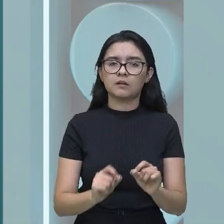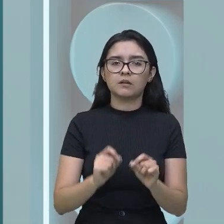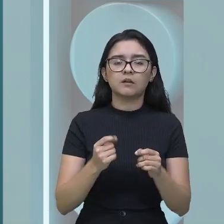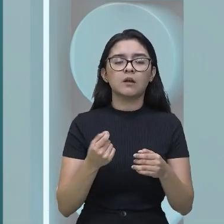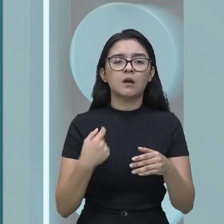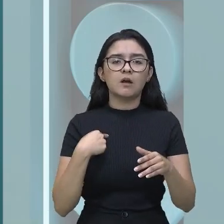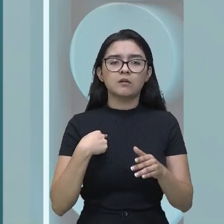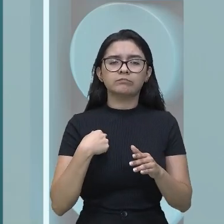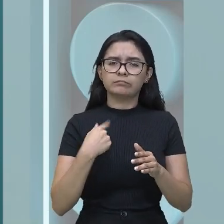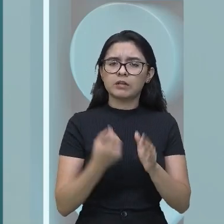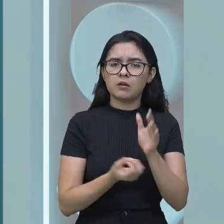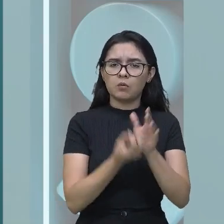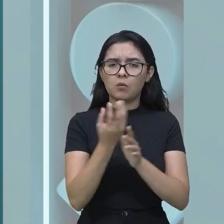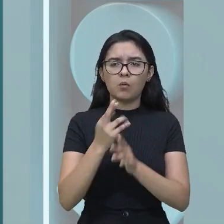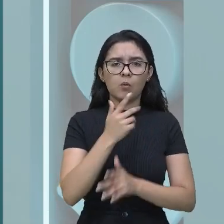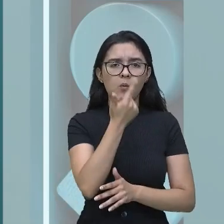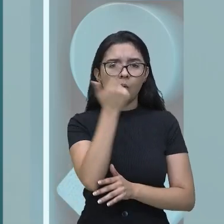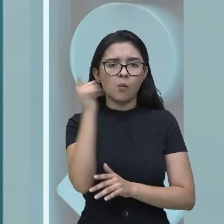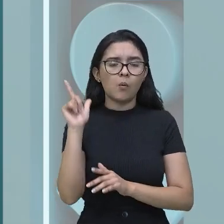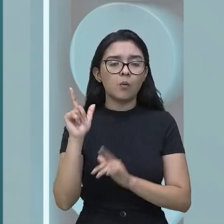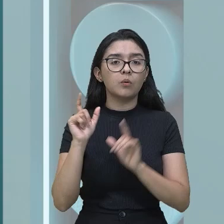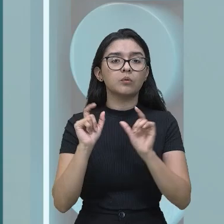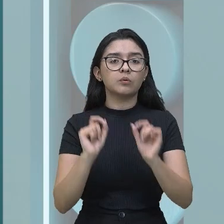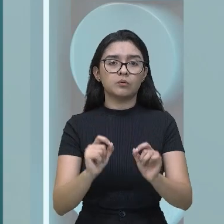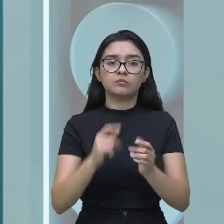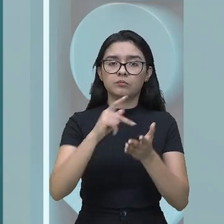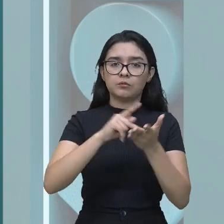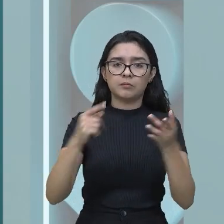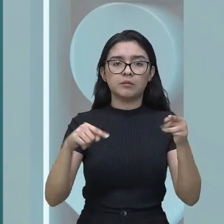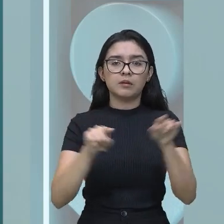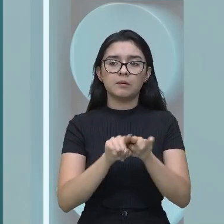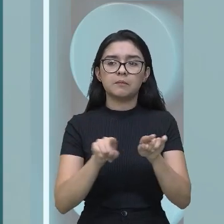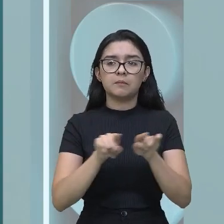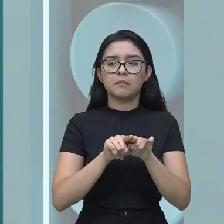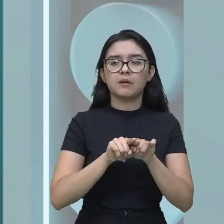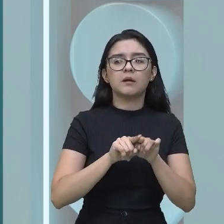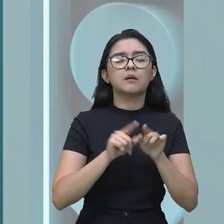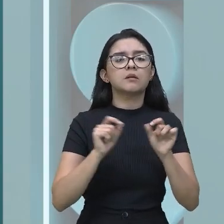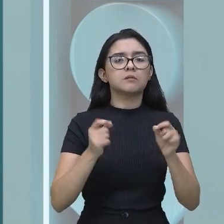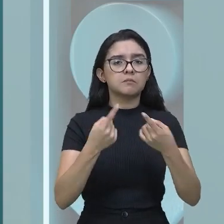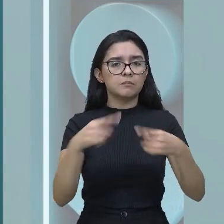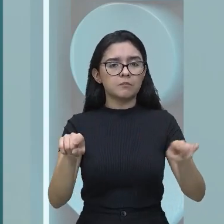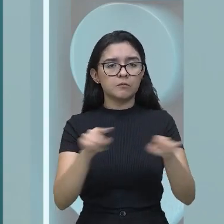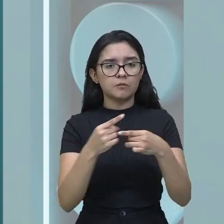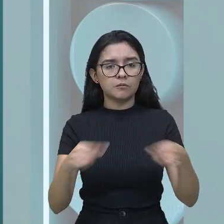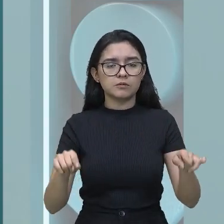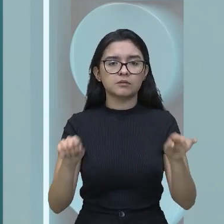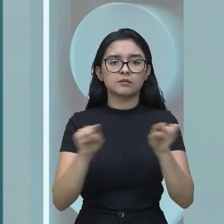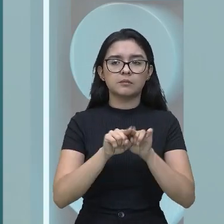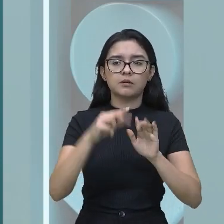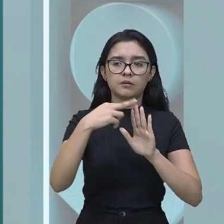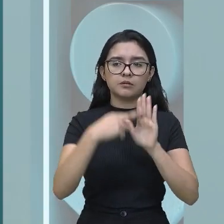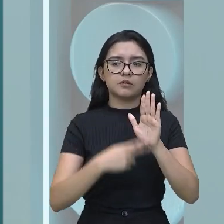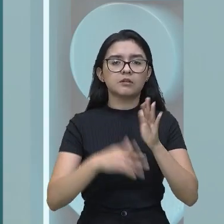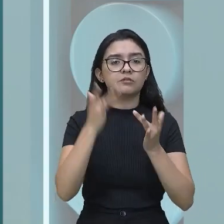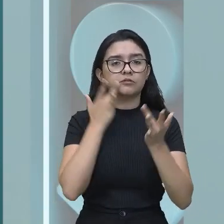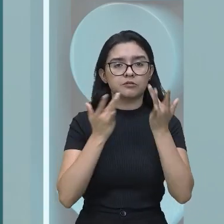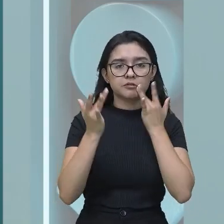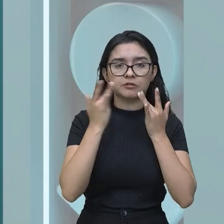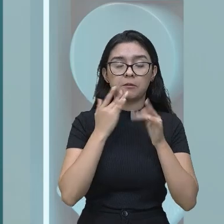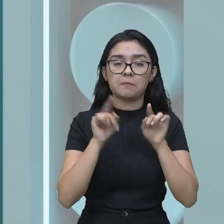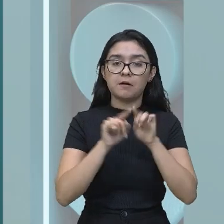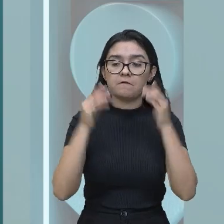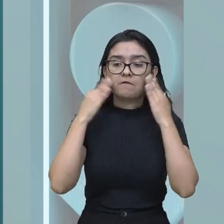outros gêneros tanto músicas quanto roteiro de teatro Mas no poema é que está a grande obra